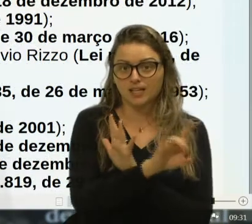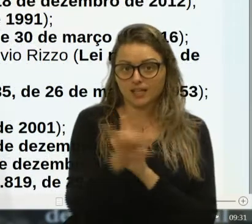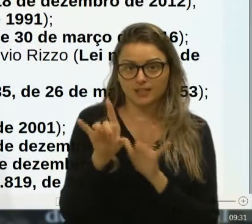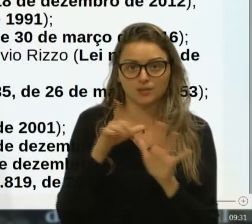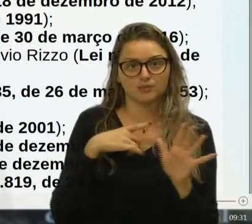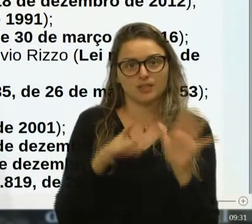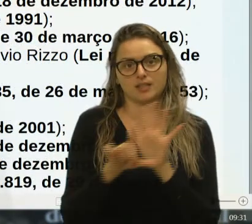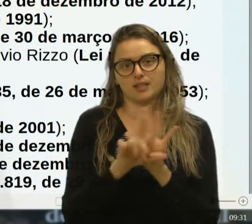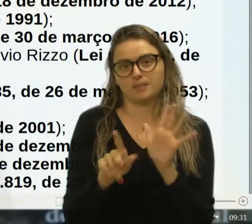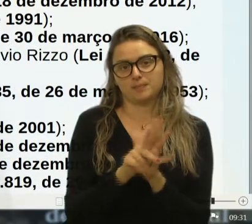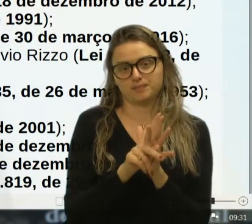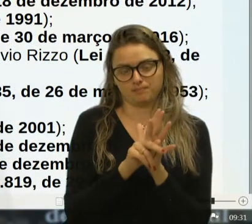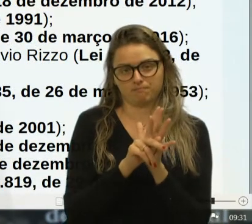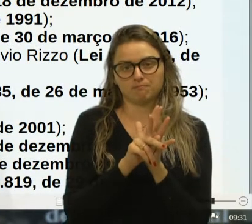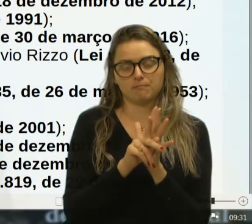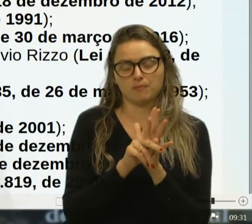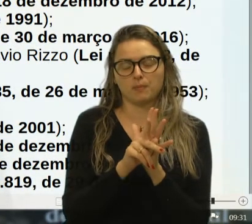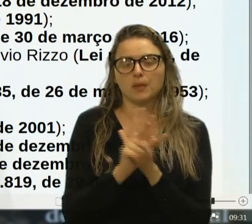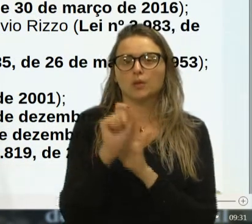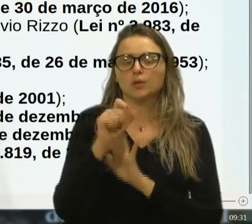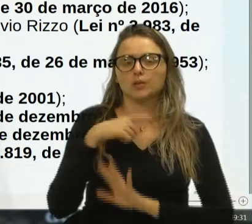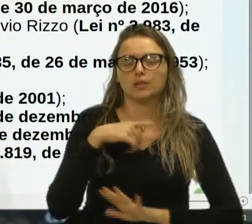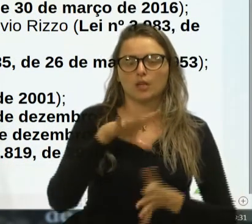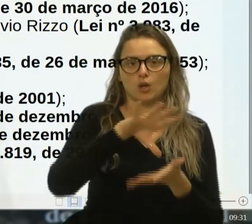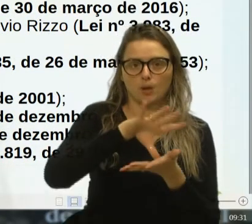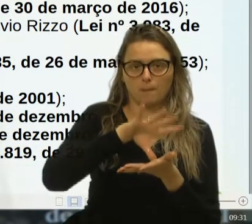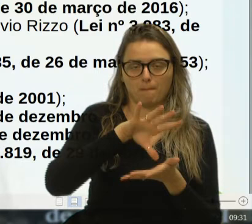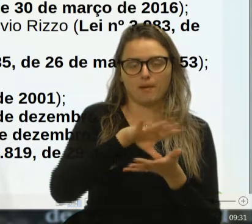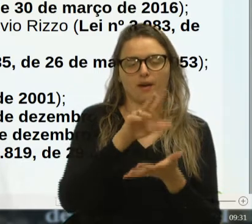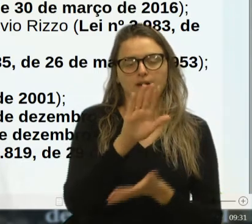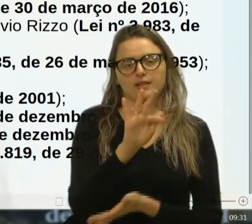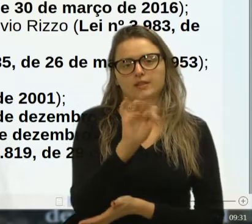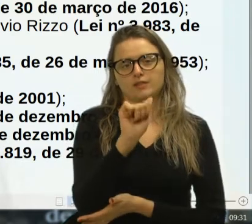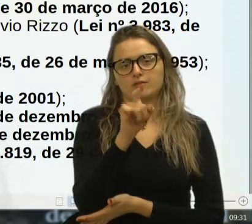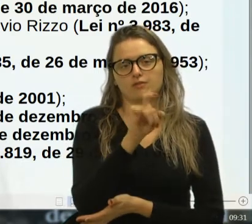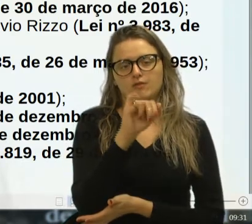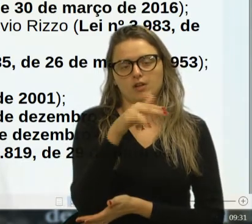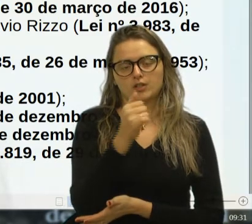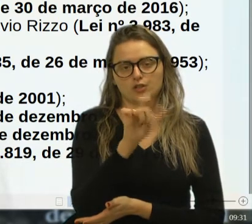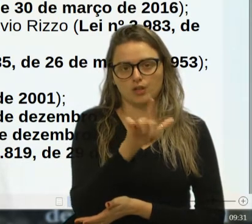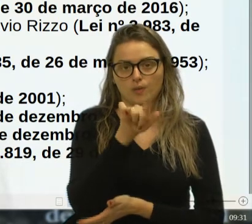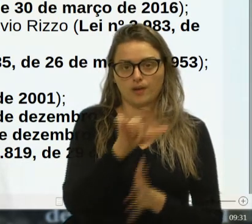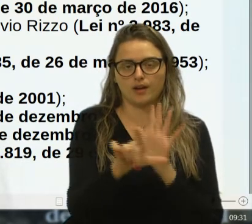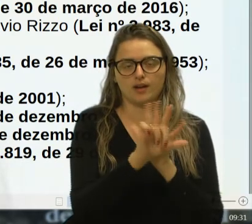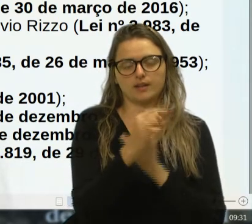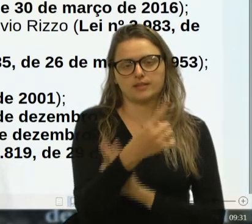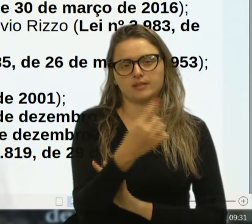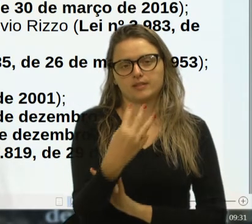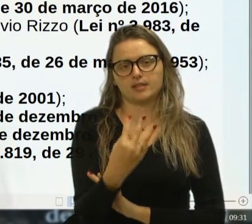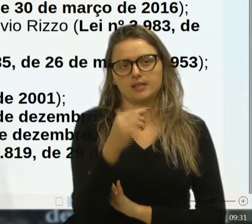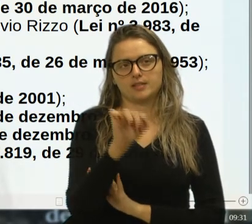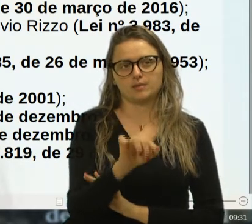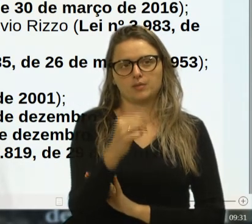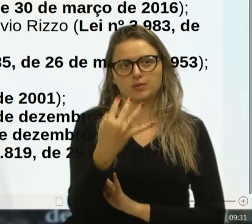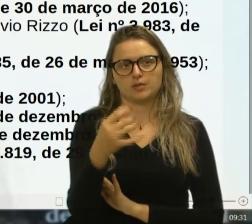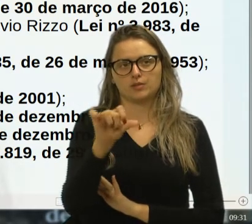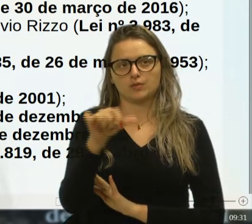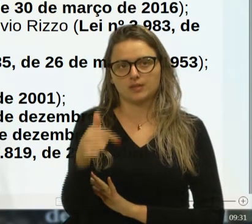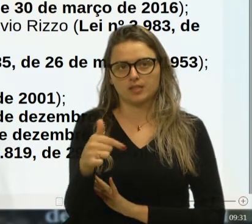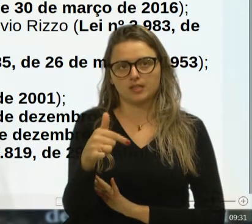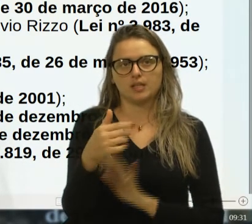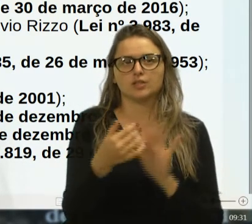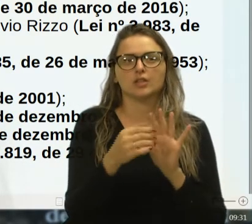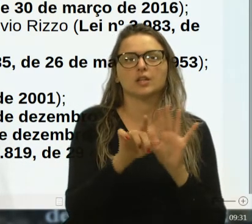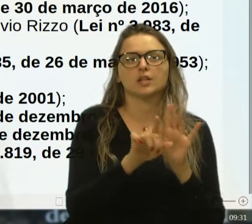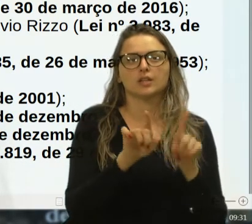lei específica. Então, o Parque Ecológico do Faxinal, ele está regrado pela Lei 3.497. O Parque